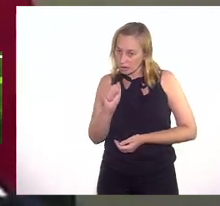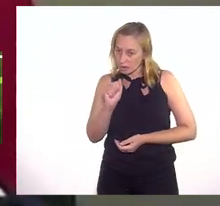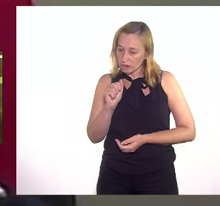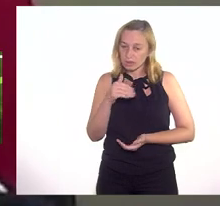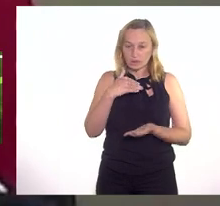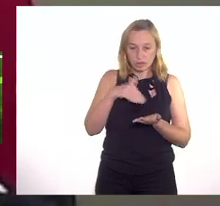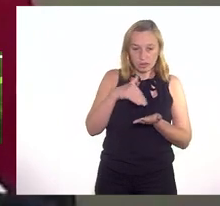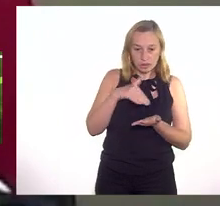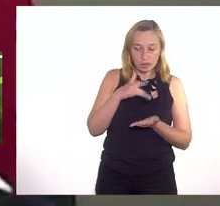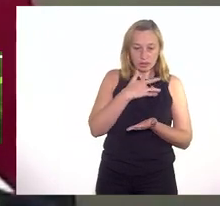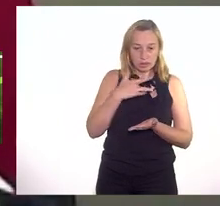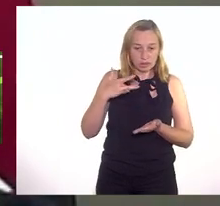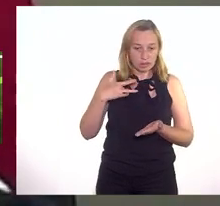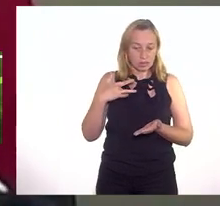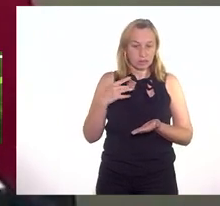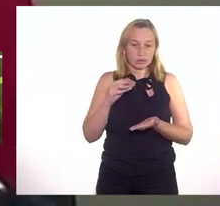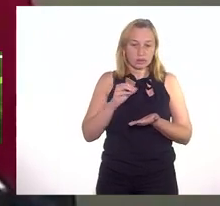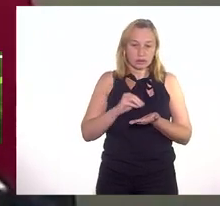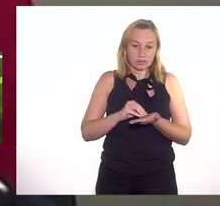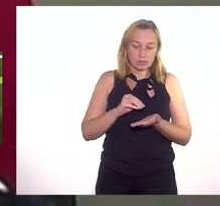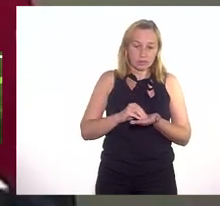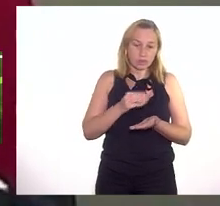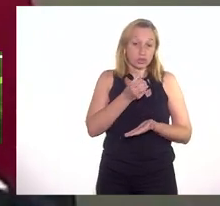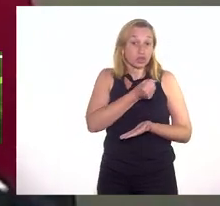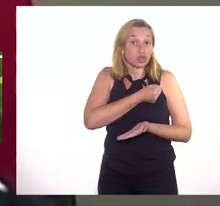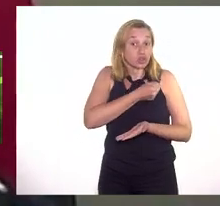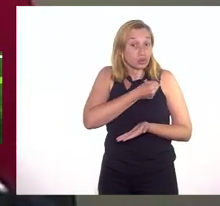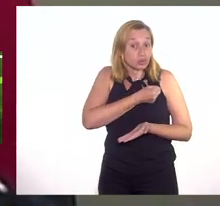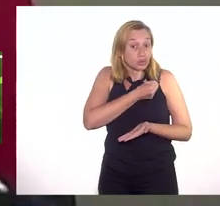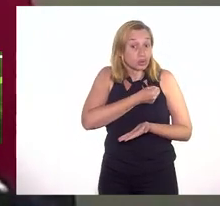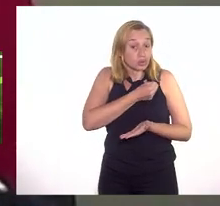de Saúde, a ausência de dados e